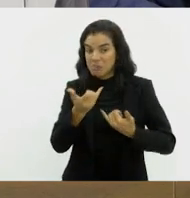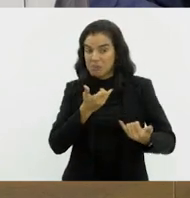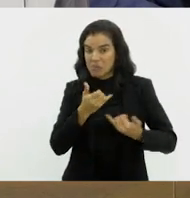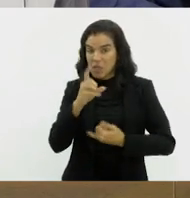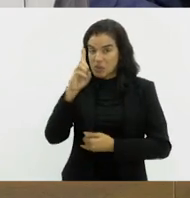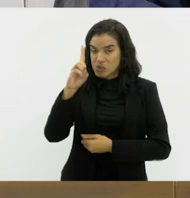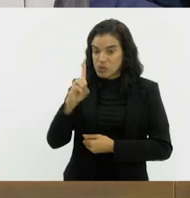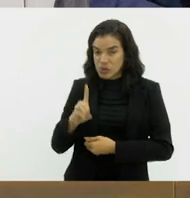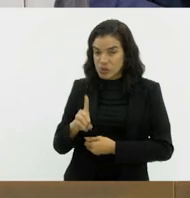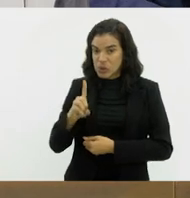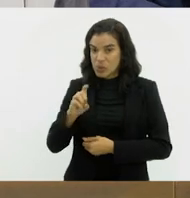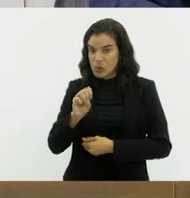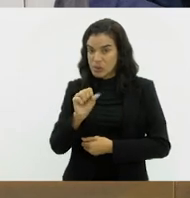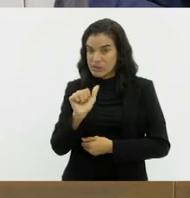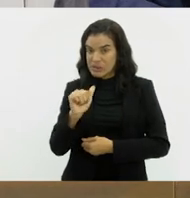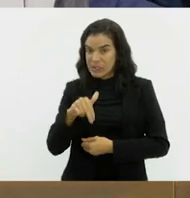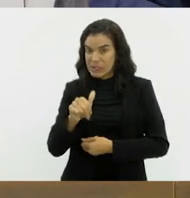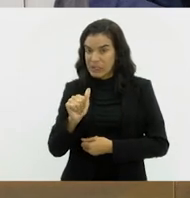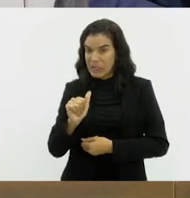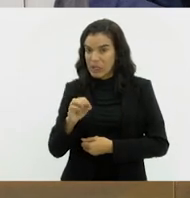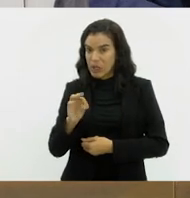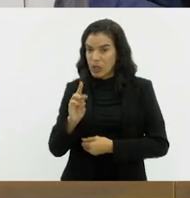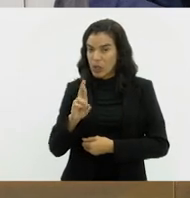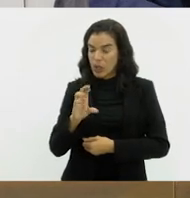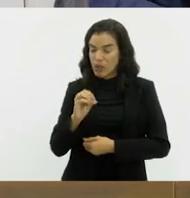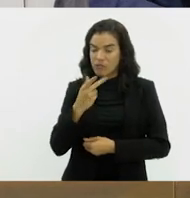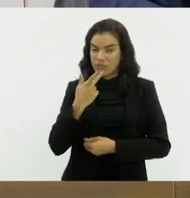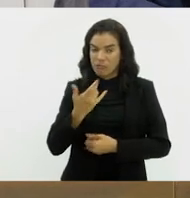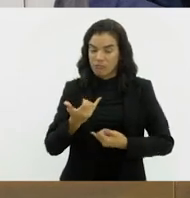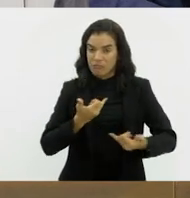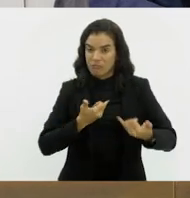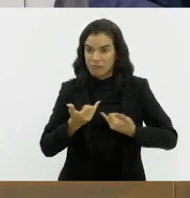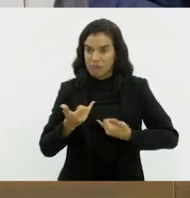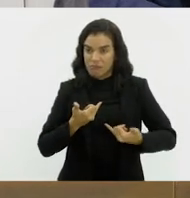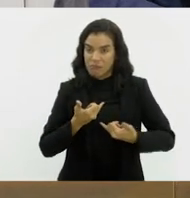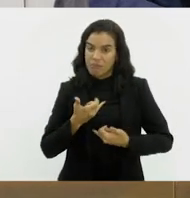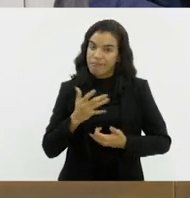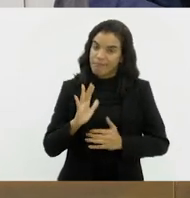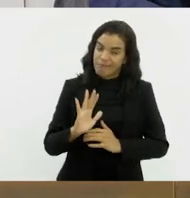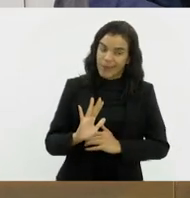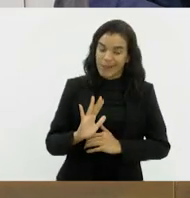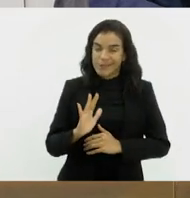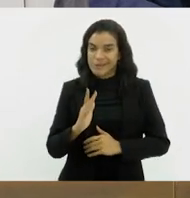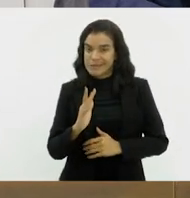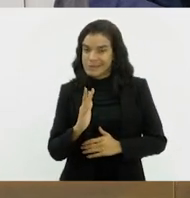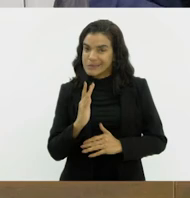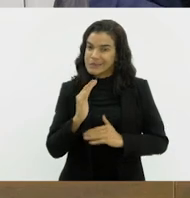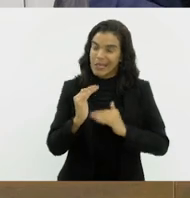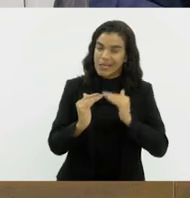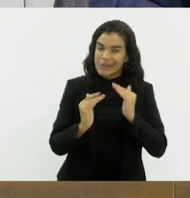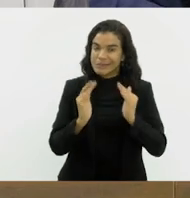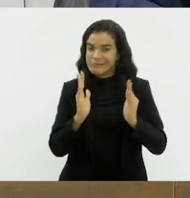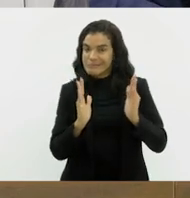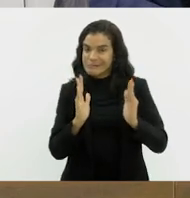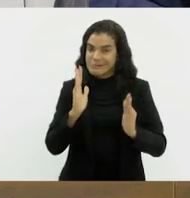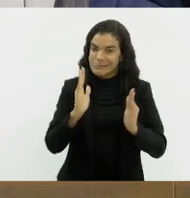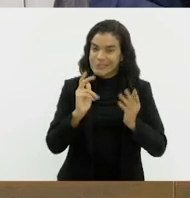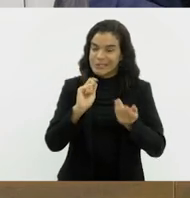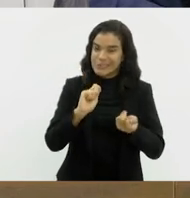diretor do Sanatório Penal, pela SEAP, né? Mas ainda estamos nessas fases de ajuste,